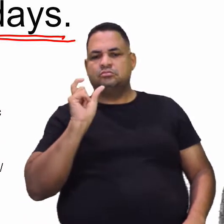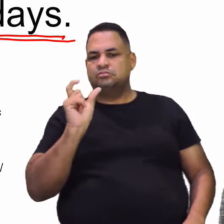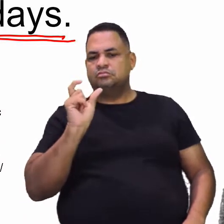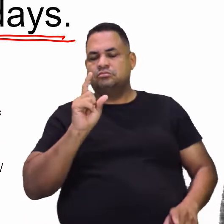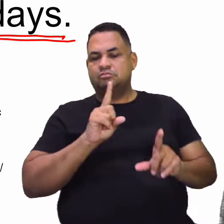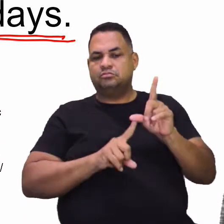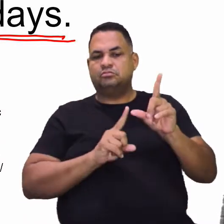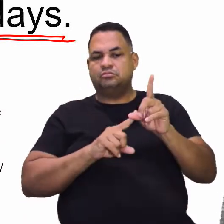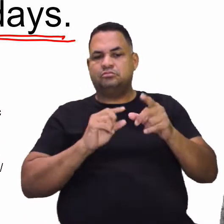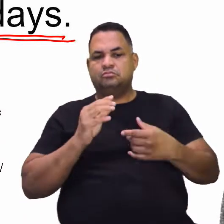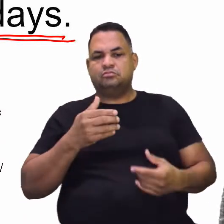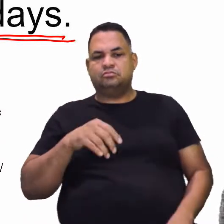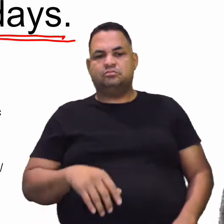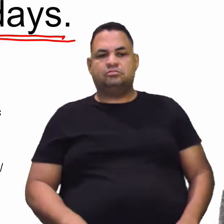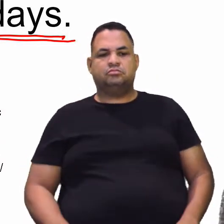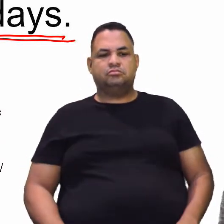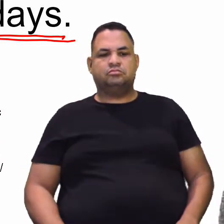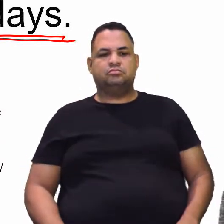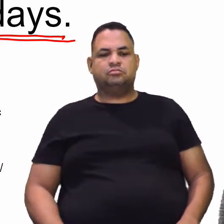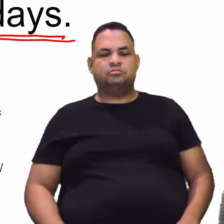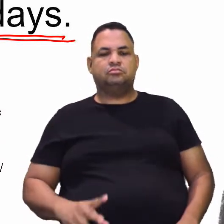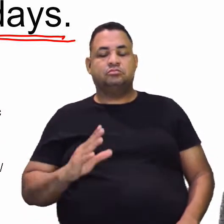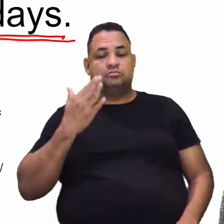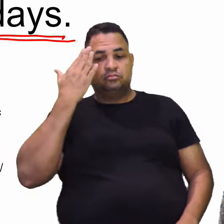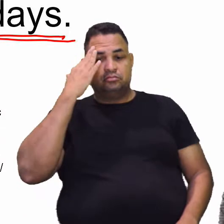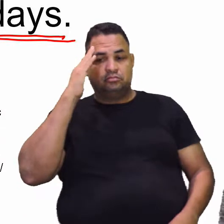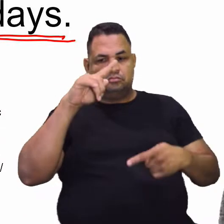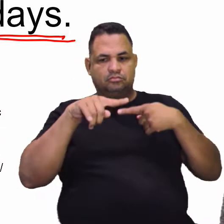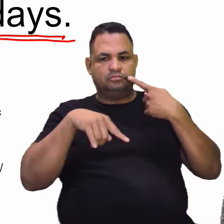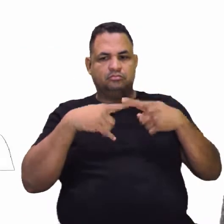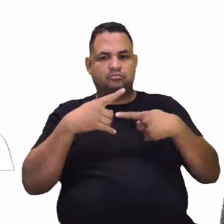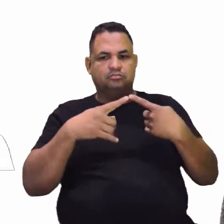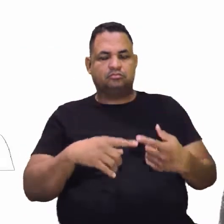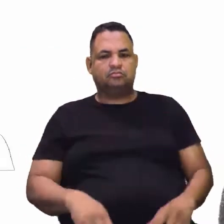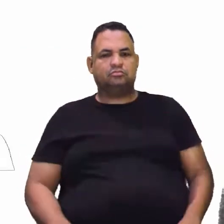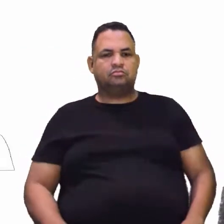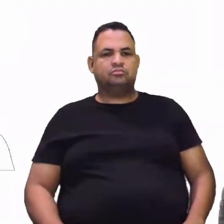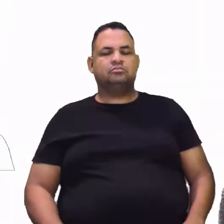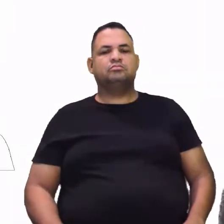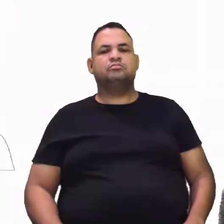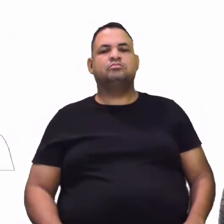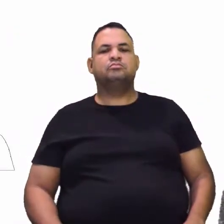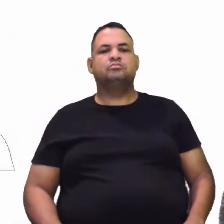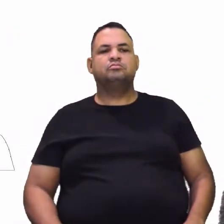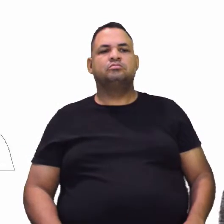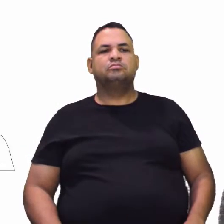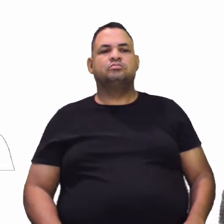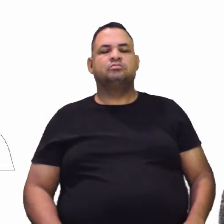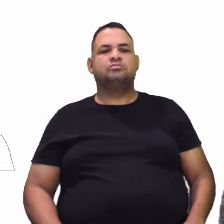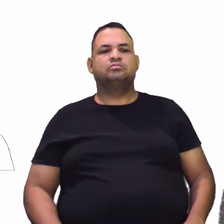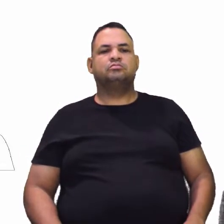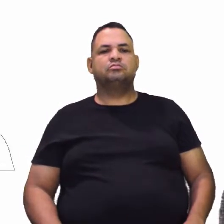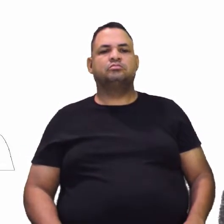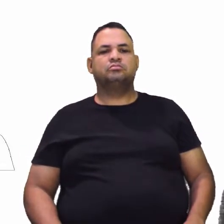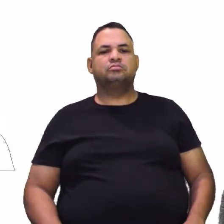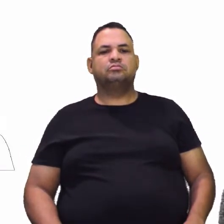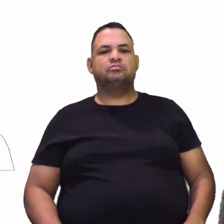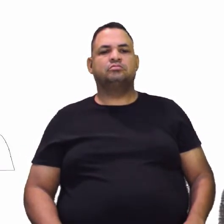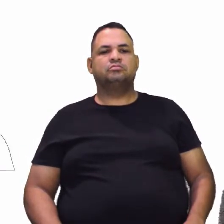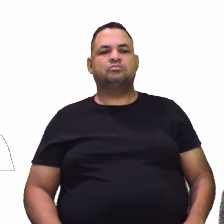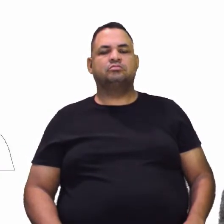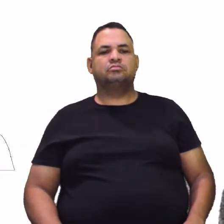aí a mais nesse verbo, certo? Nós vamos já entender por quê. Próximo exemplo. My brother